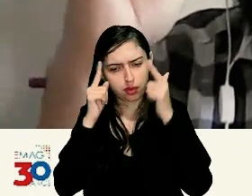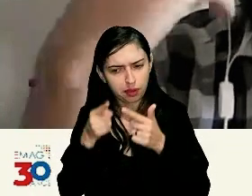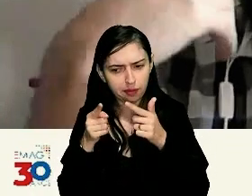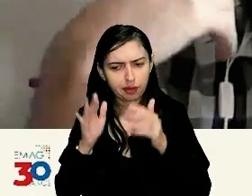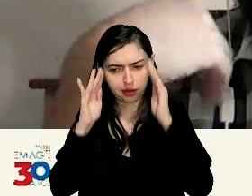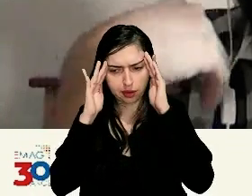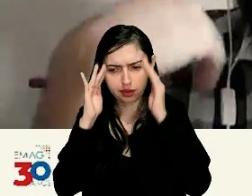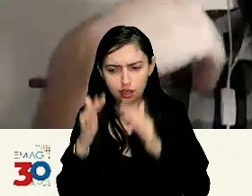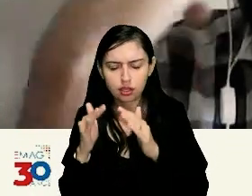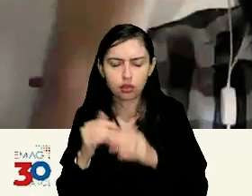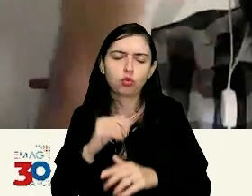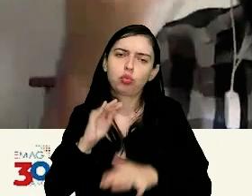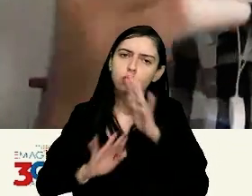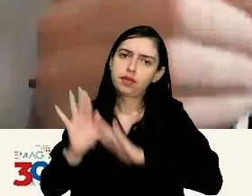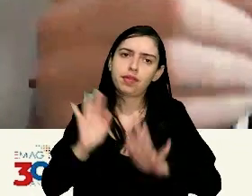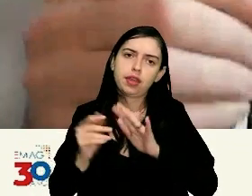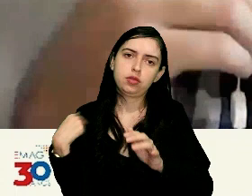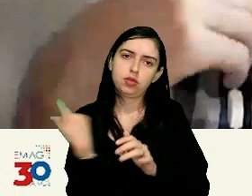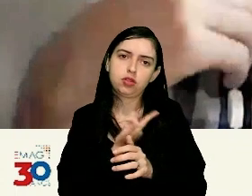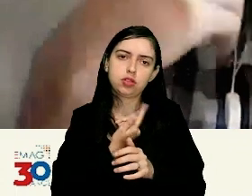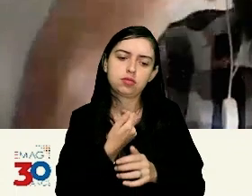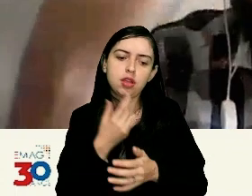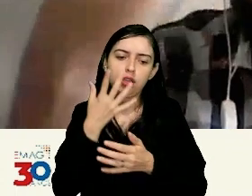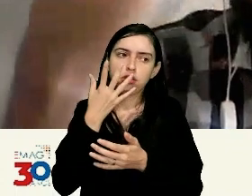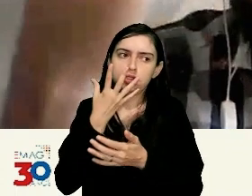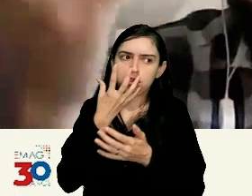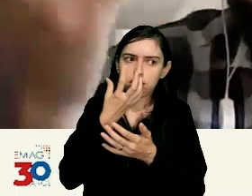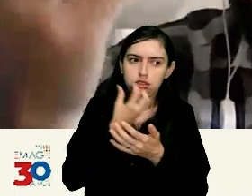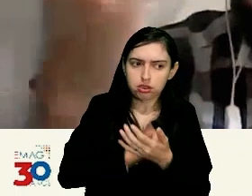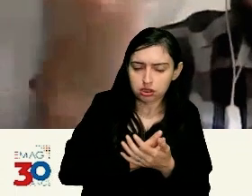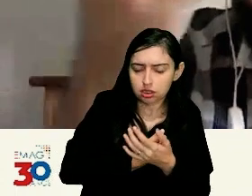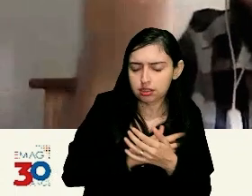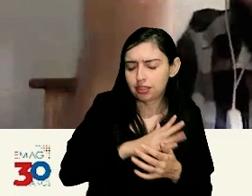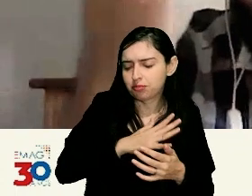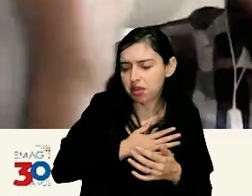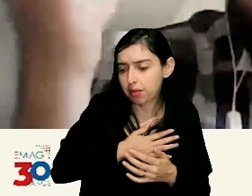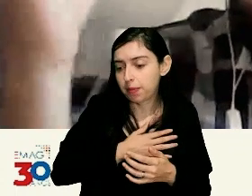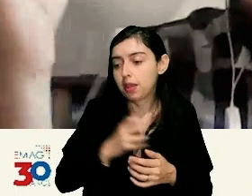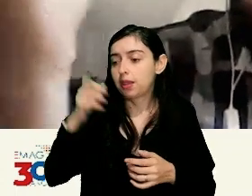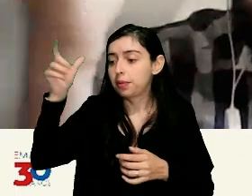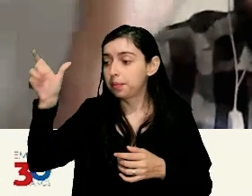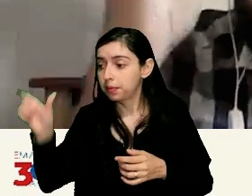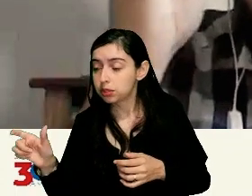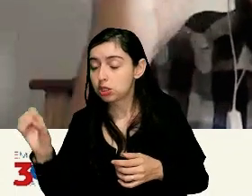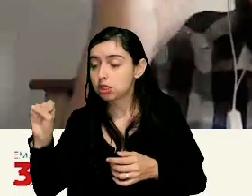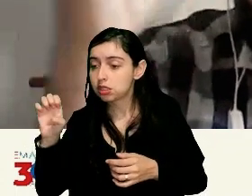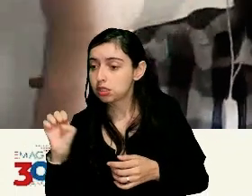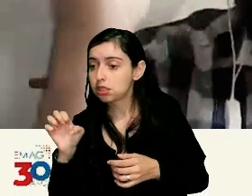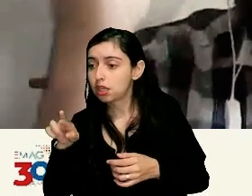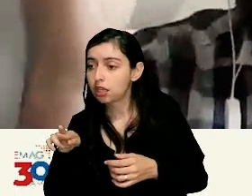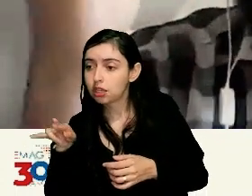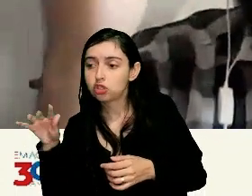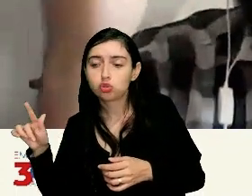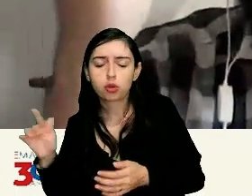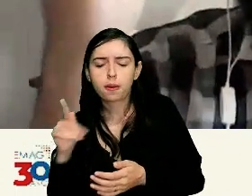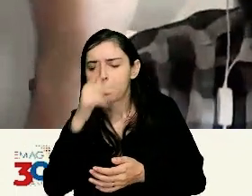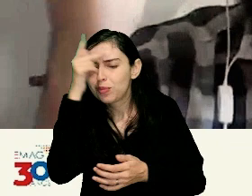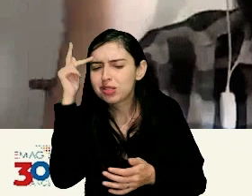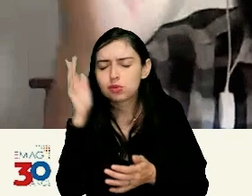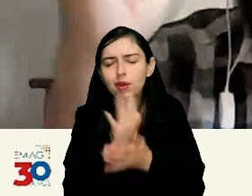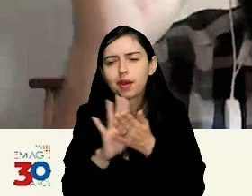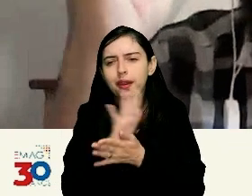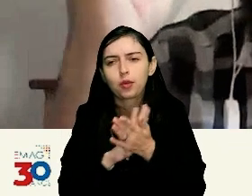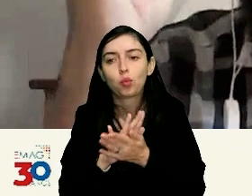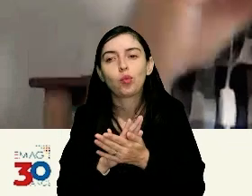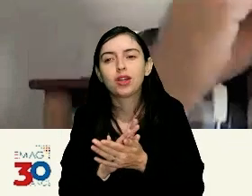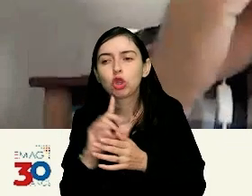assim, para não ficar pesado para mim, para não ficar pesado para o Sérgio, para não ficar pesado para ninguém, se todos nós vivêssemos